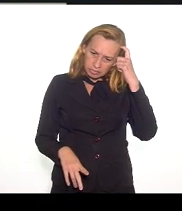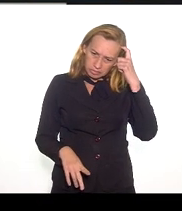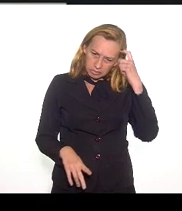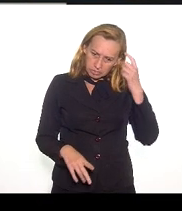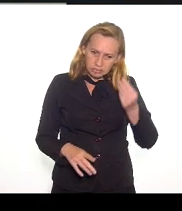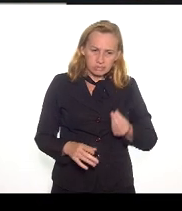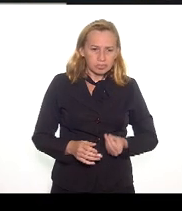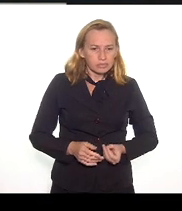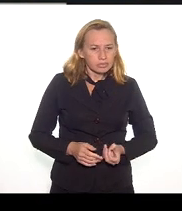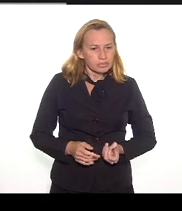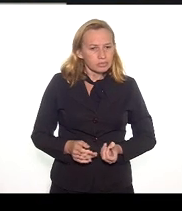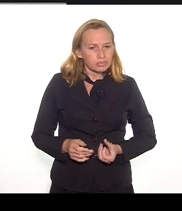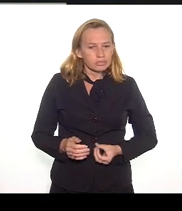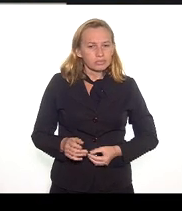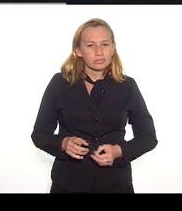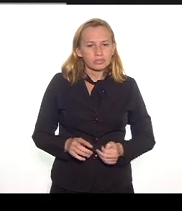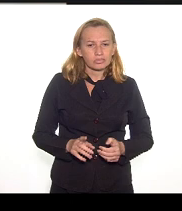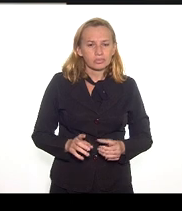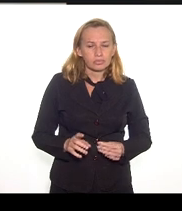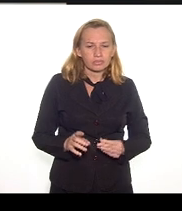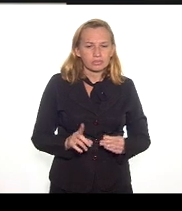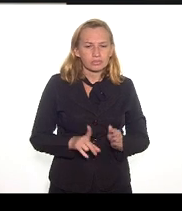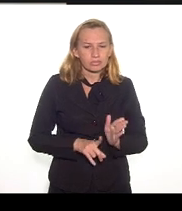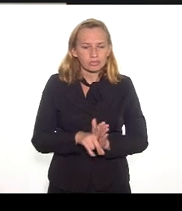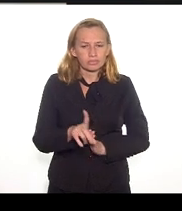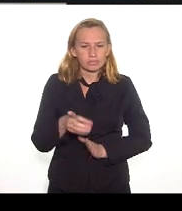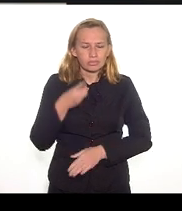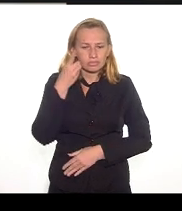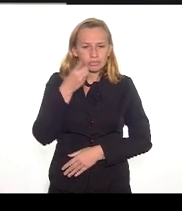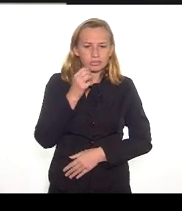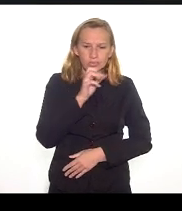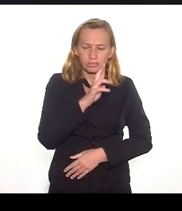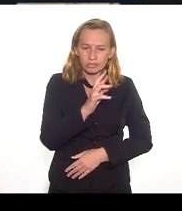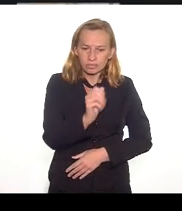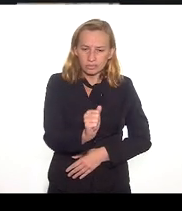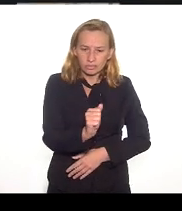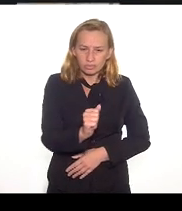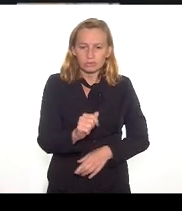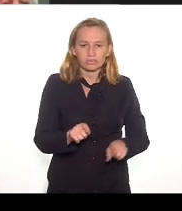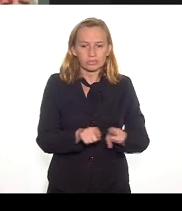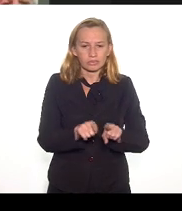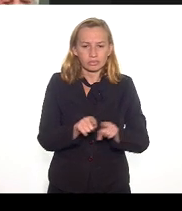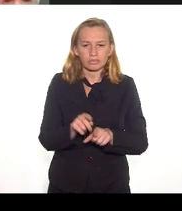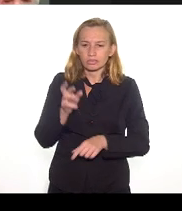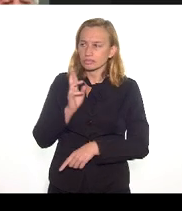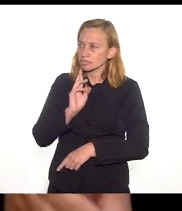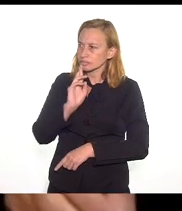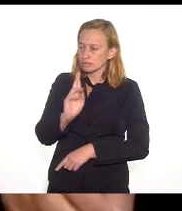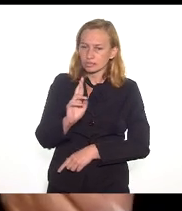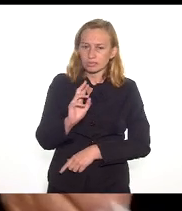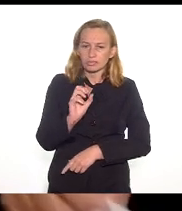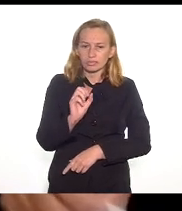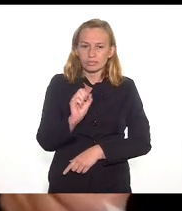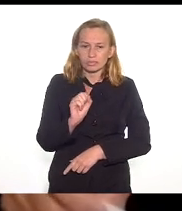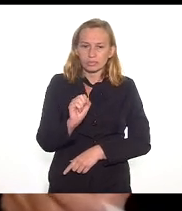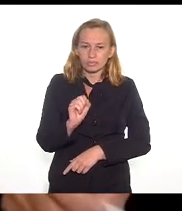Tá legal, falou. Pergunto ao deputado Rodrigo Amorim e ao deputado Rosenberg. Dá para acatar no parecer do Knoploch a